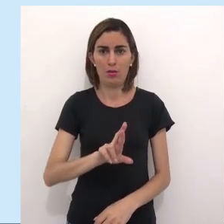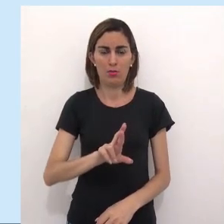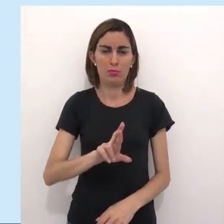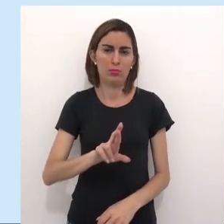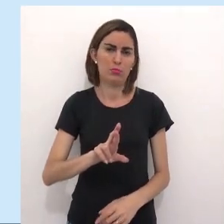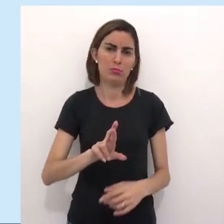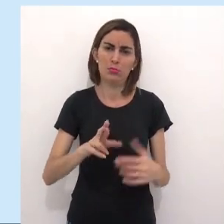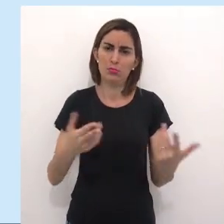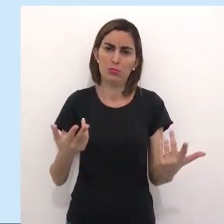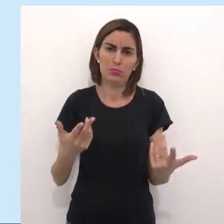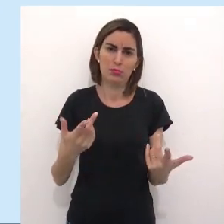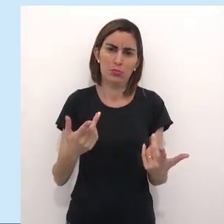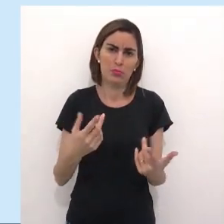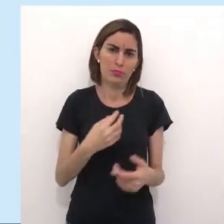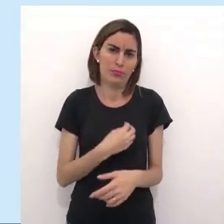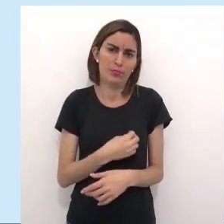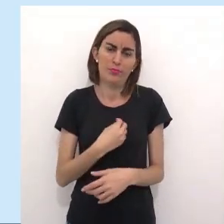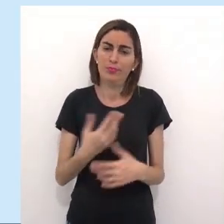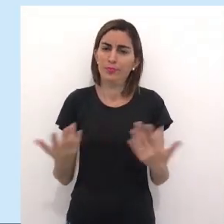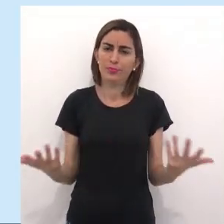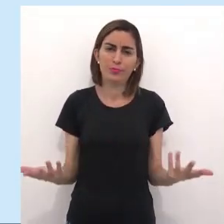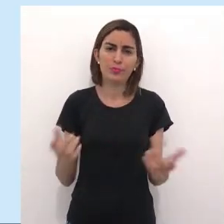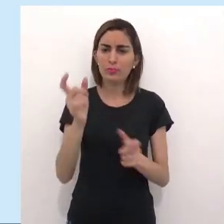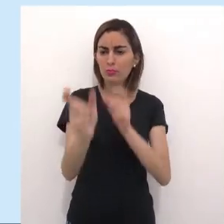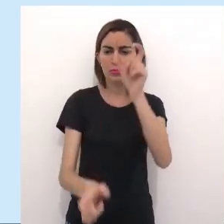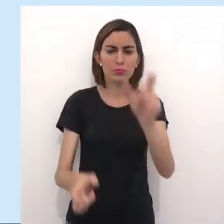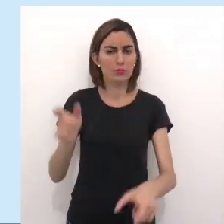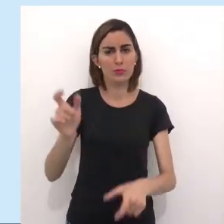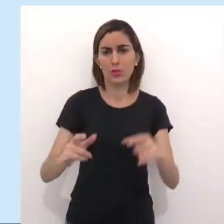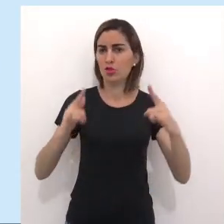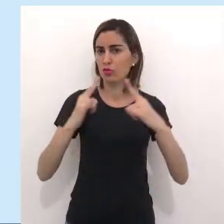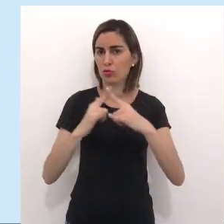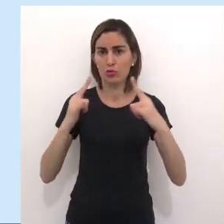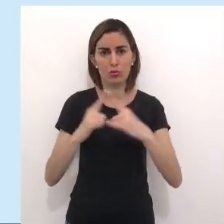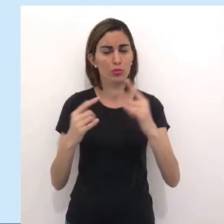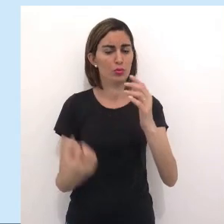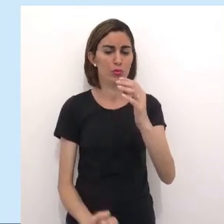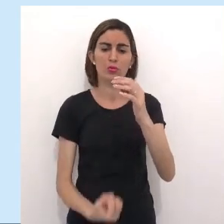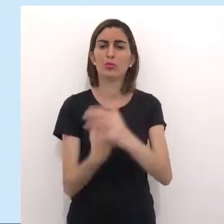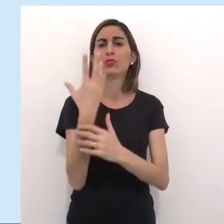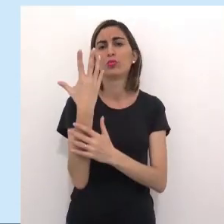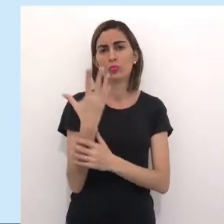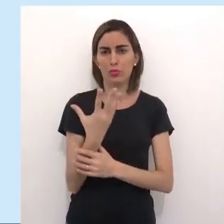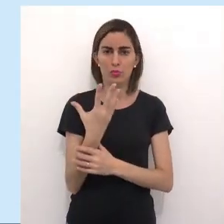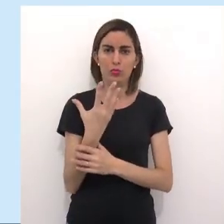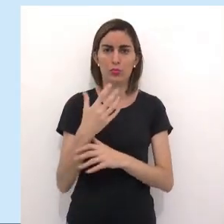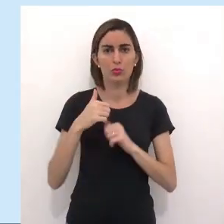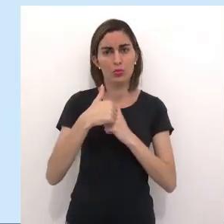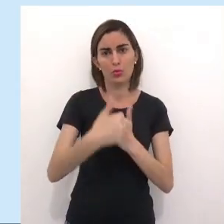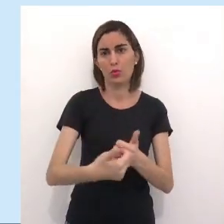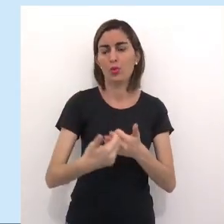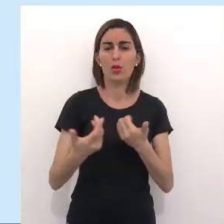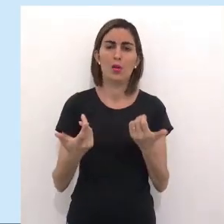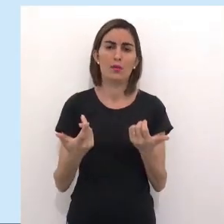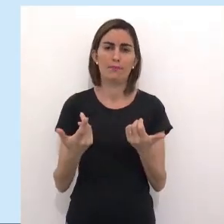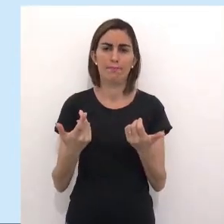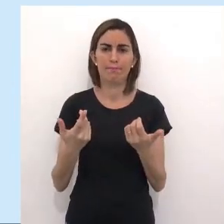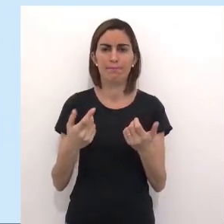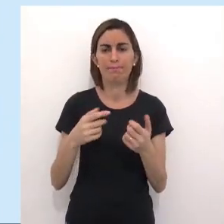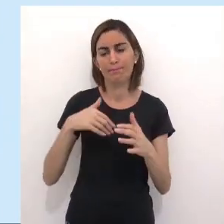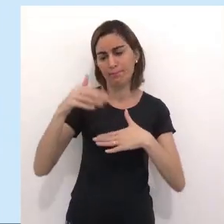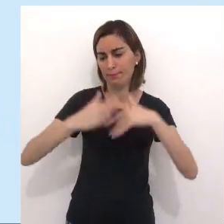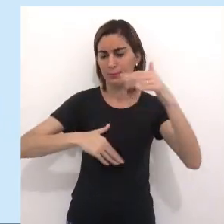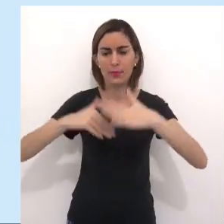intrínseco, interno do indivíduo. As instituições surgiram para que o indivíduo pudesse, na realidade, colocar